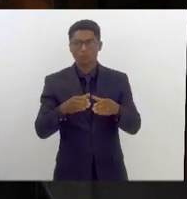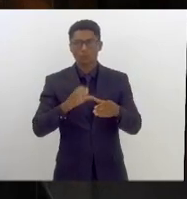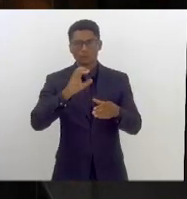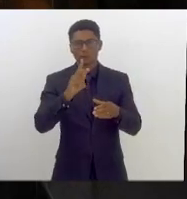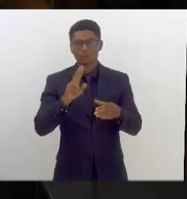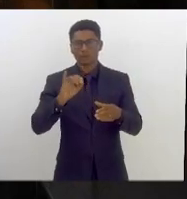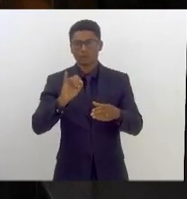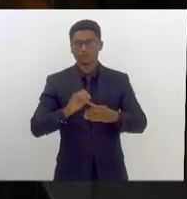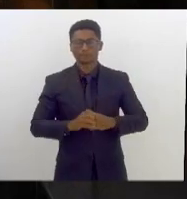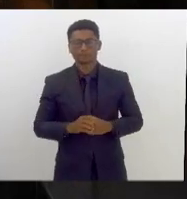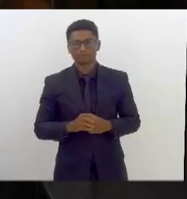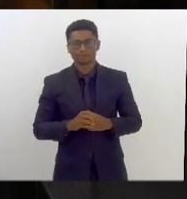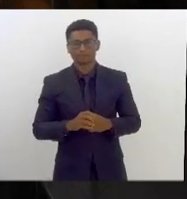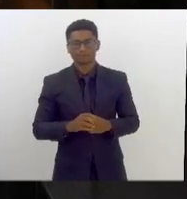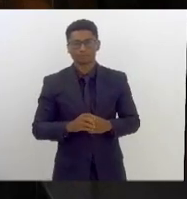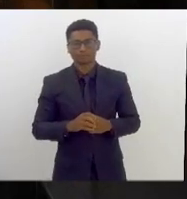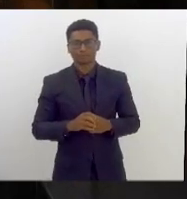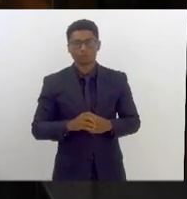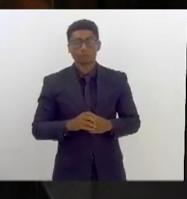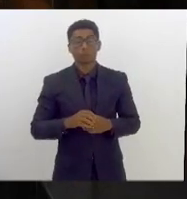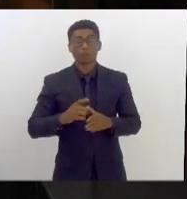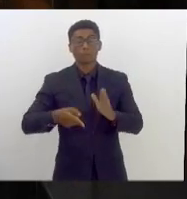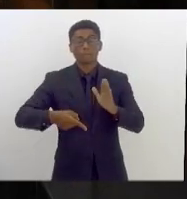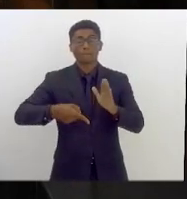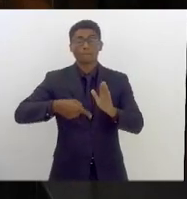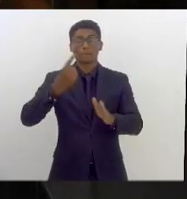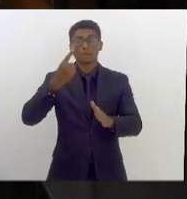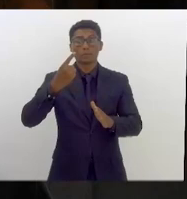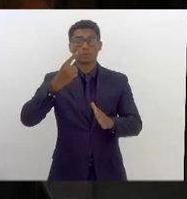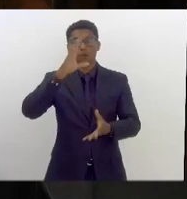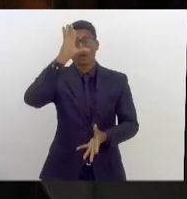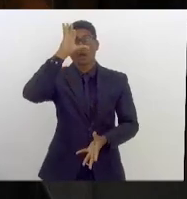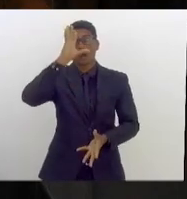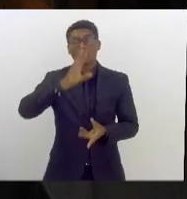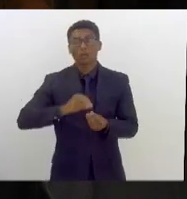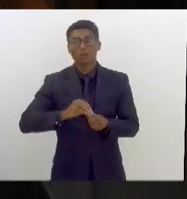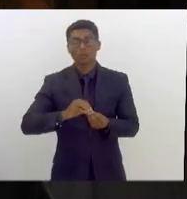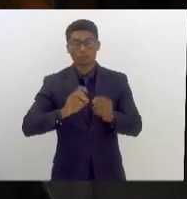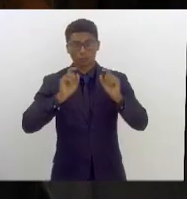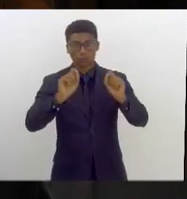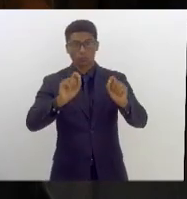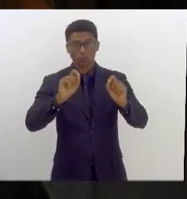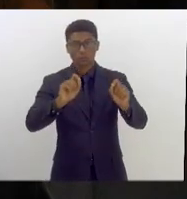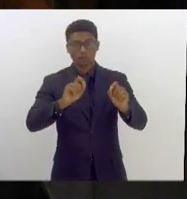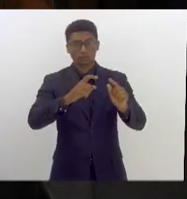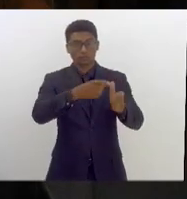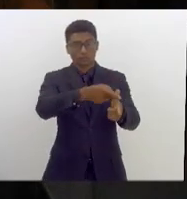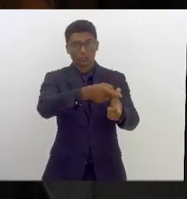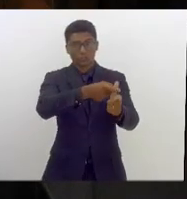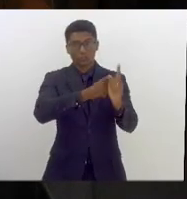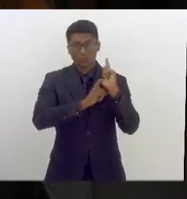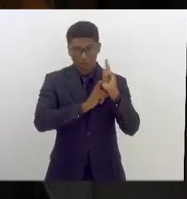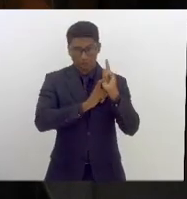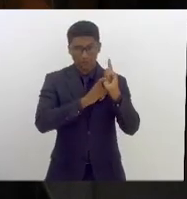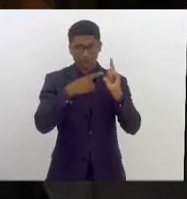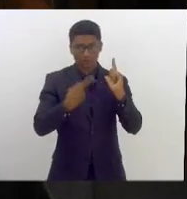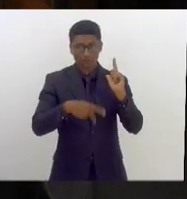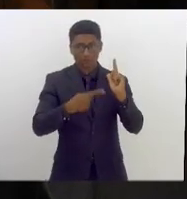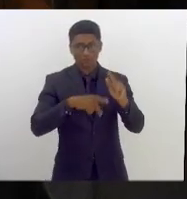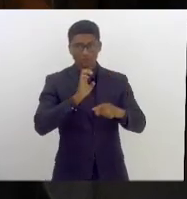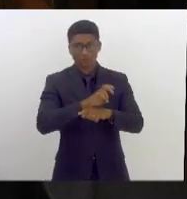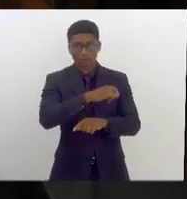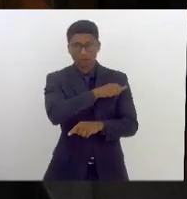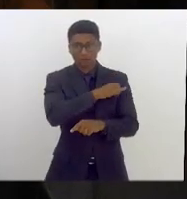E a primeira conclusão, deputada Lucinha, é que a dívida do Estado com a União é